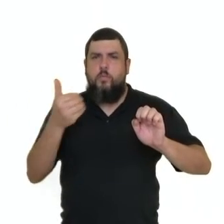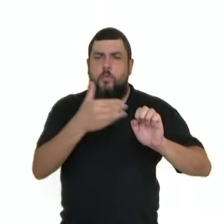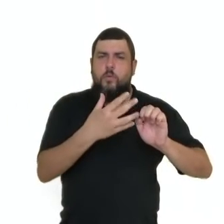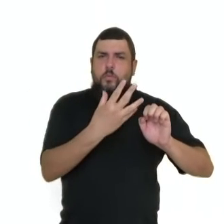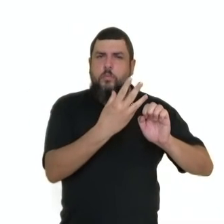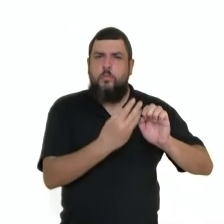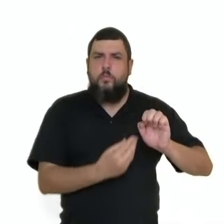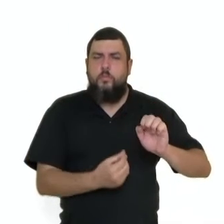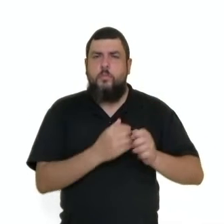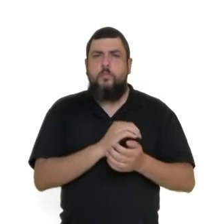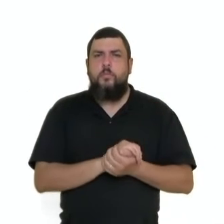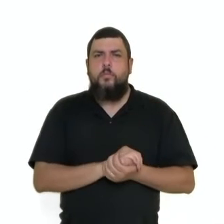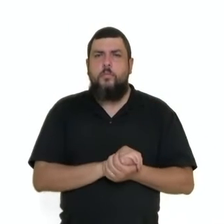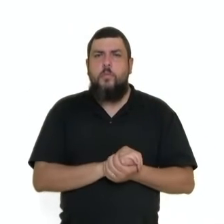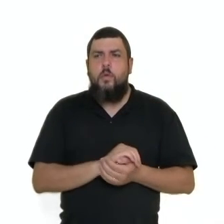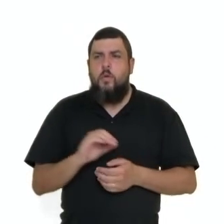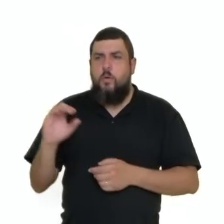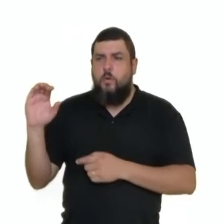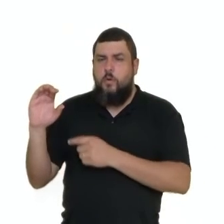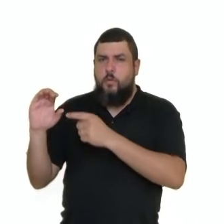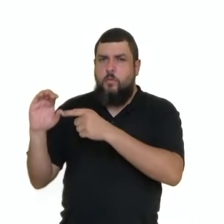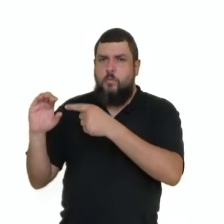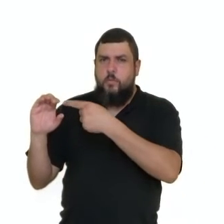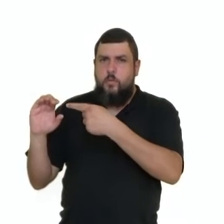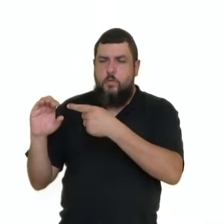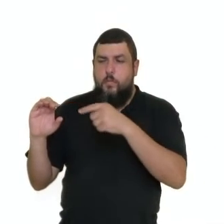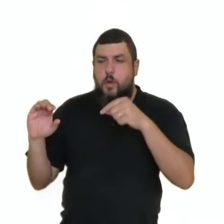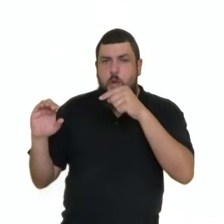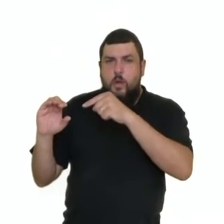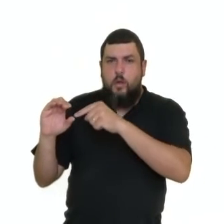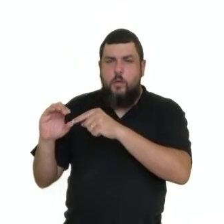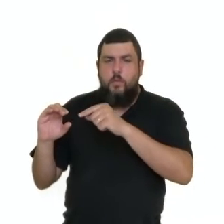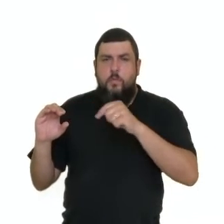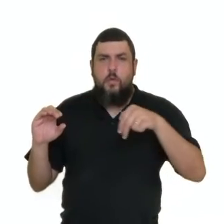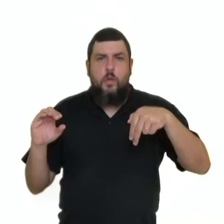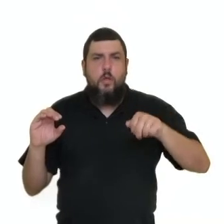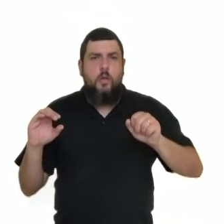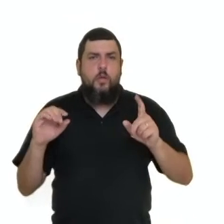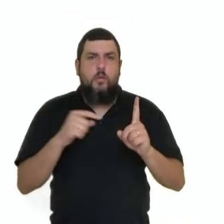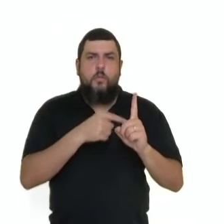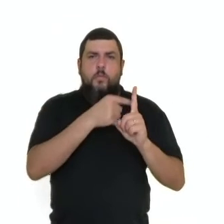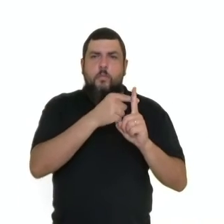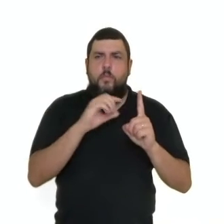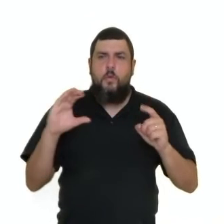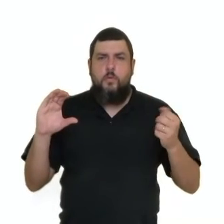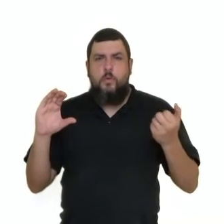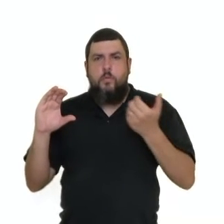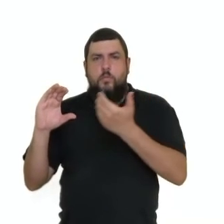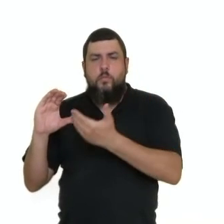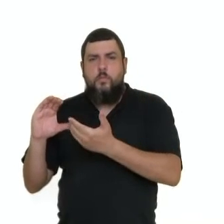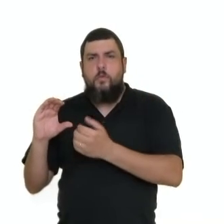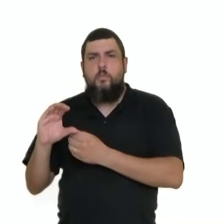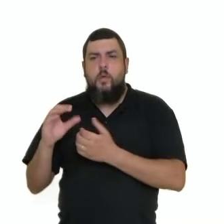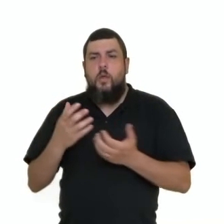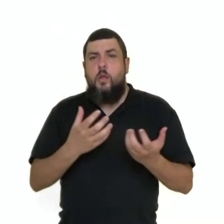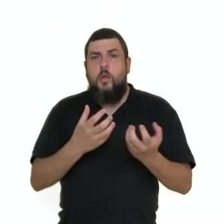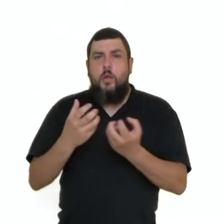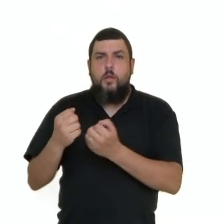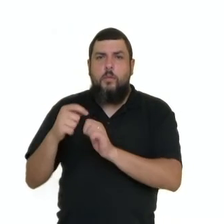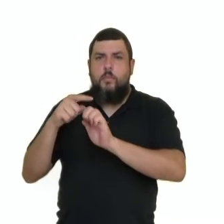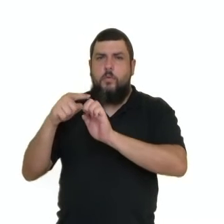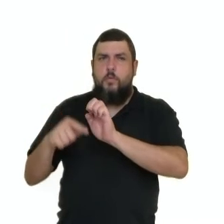oxidação. O cátodo negativo, nesse eletrodo, os cátions Na+, são descarregados, recebem elétrons e